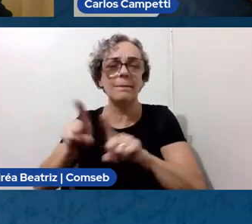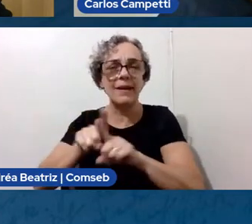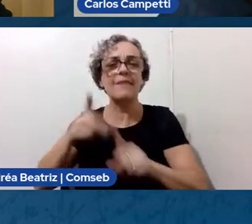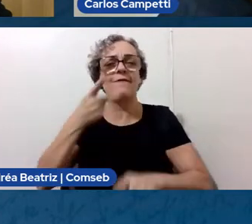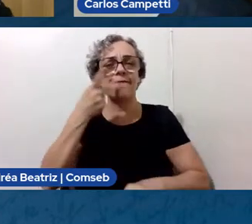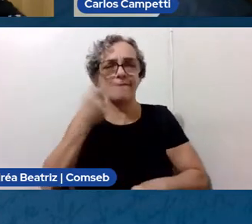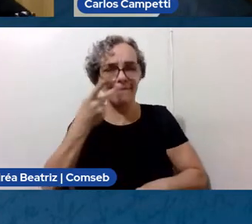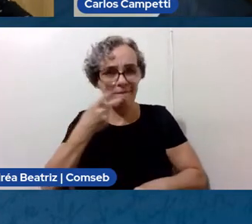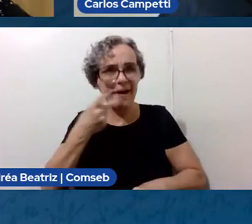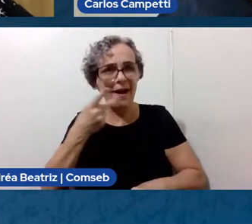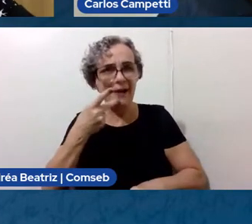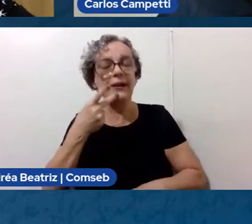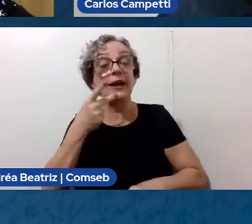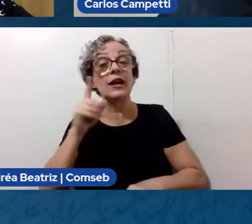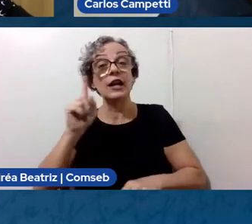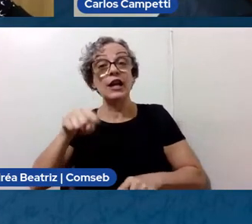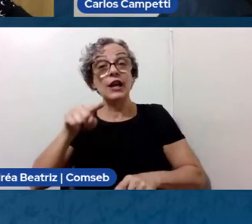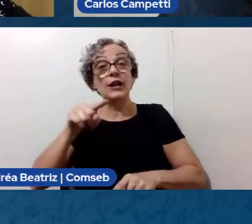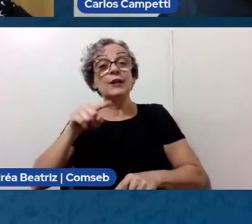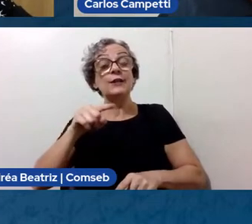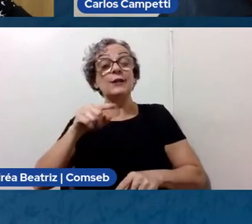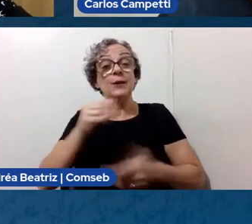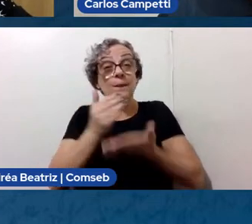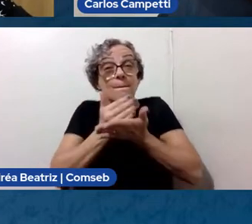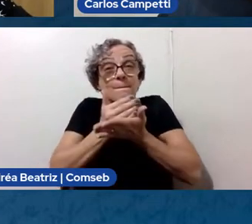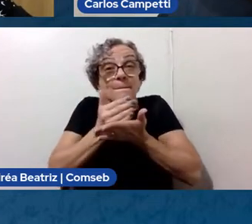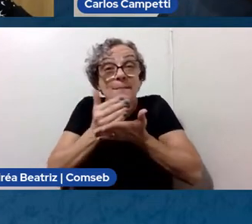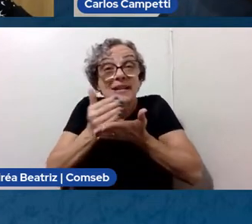no cristal e quando começa